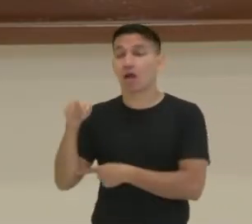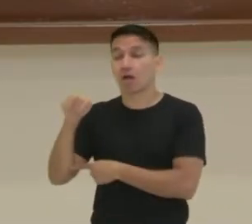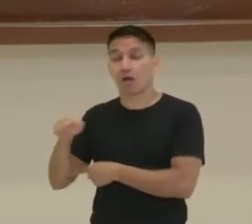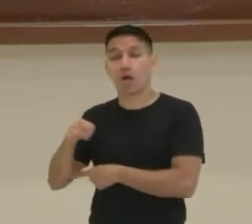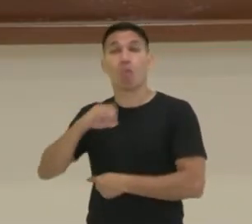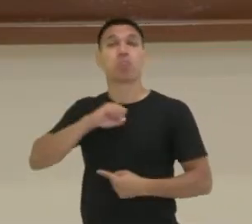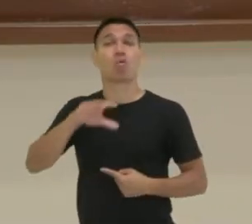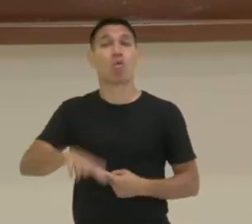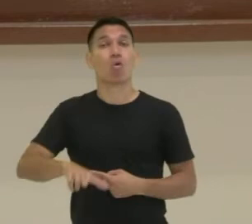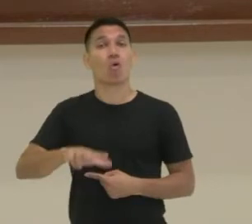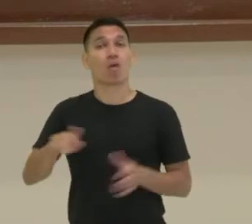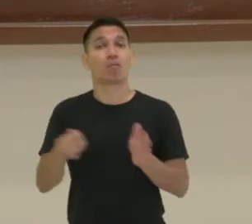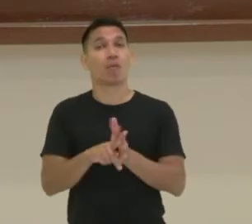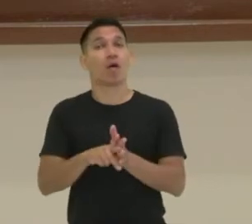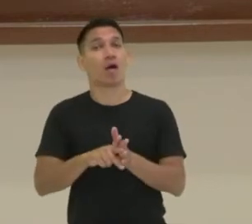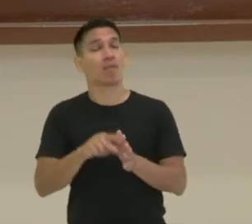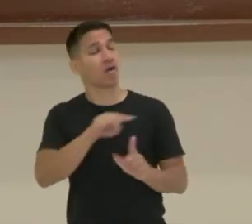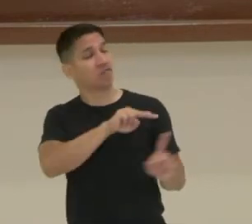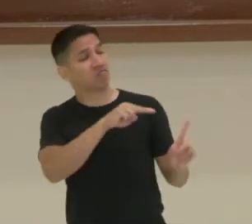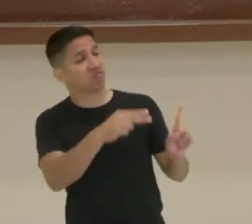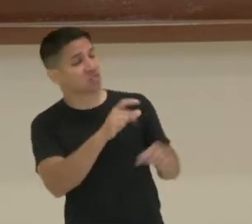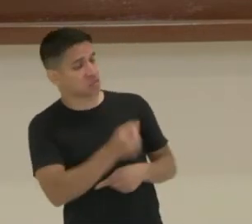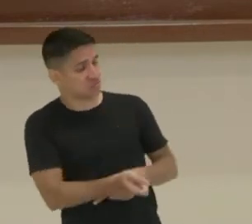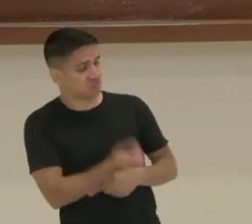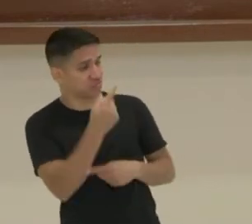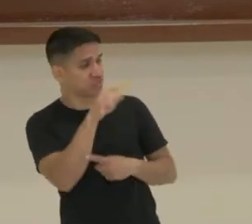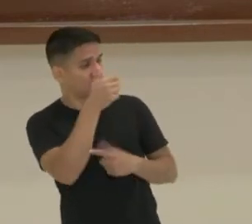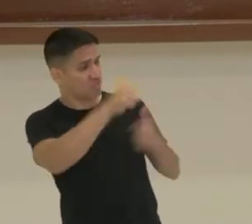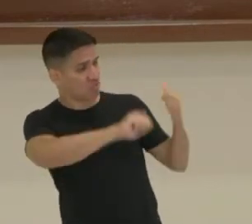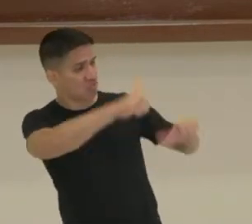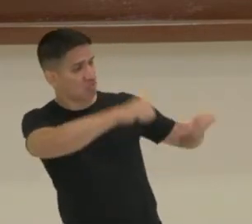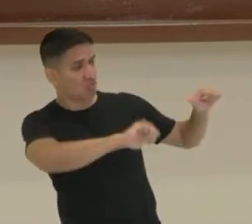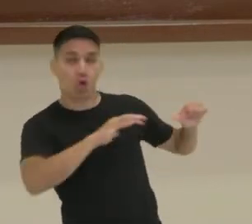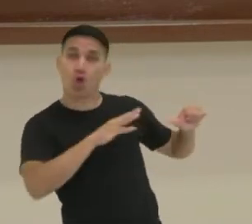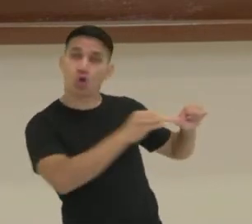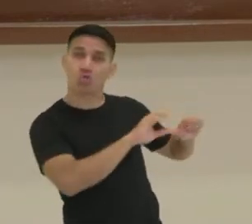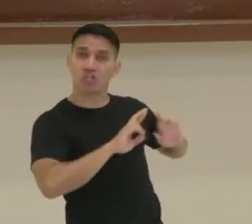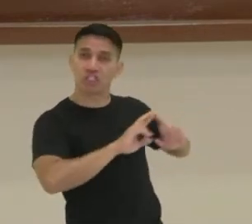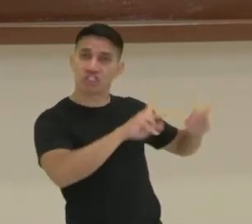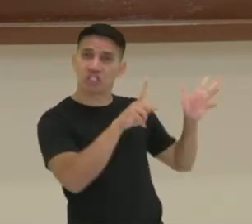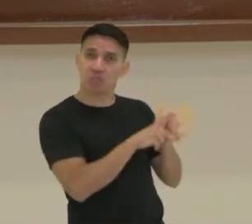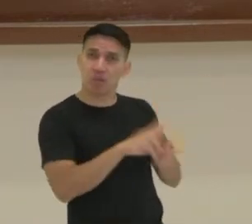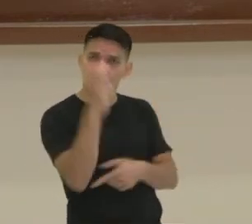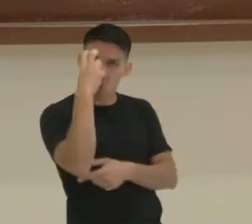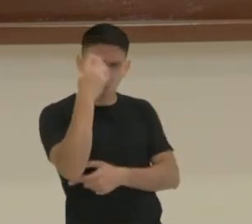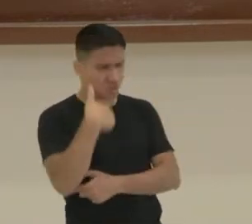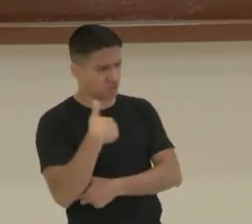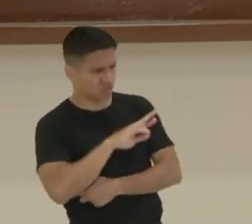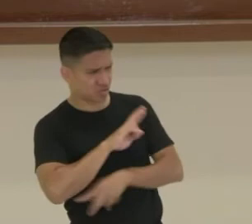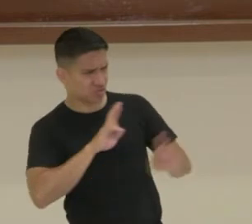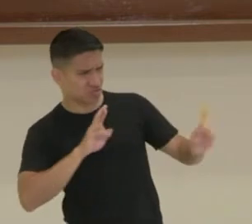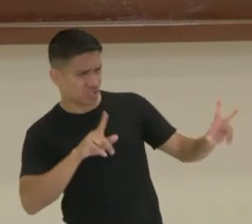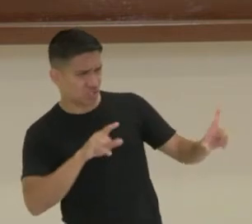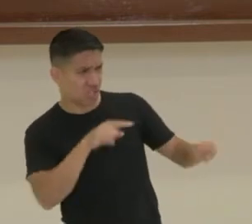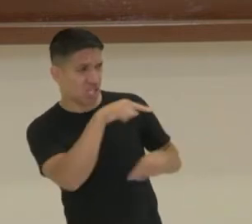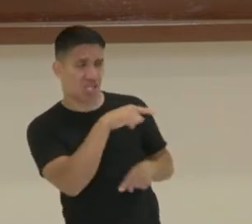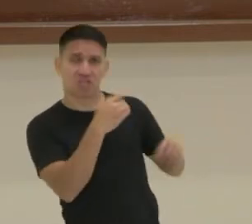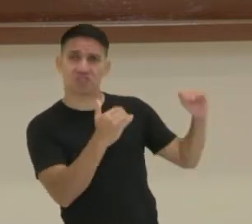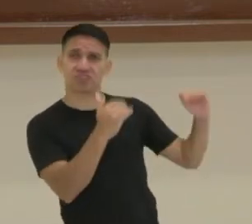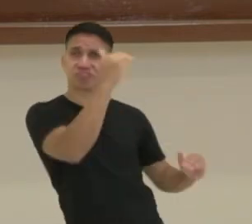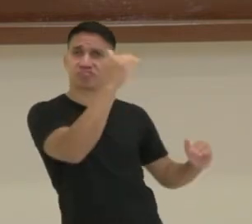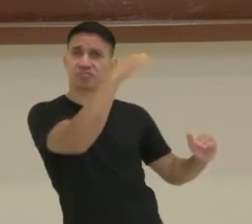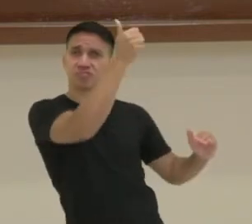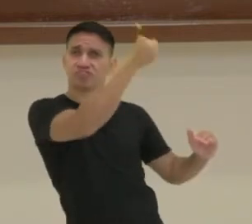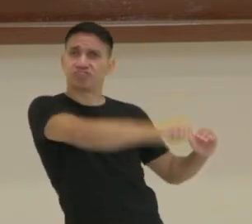O que é isso? Eles julgavam todo aquele que fosse diferente da cultura deles como inferiores.